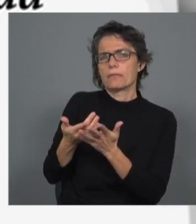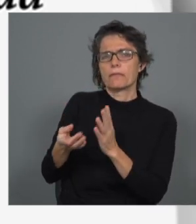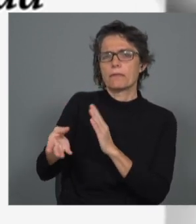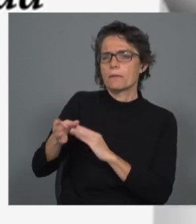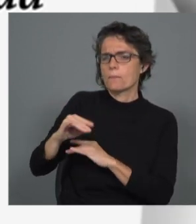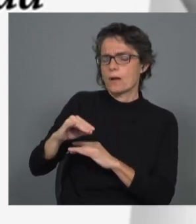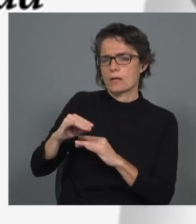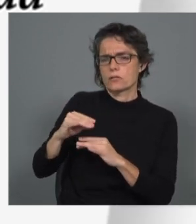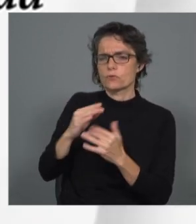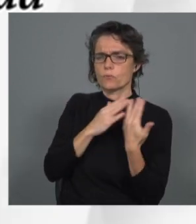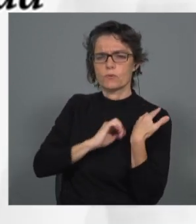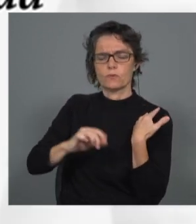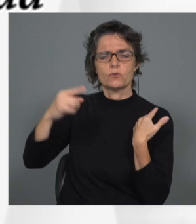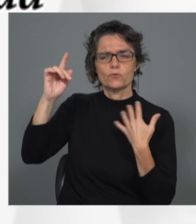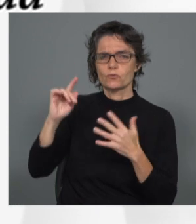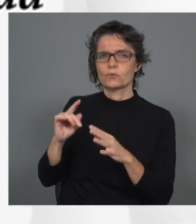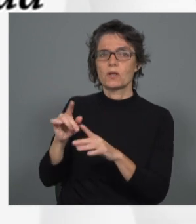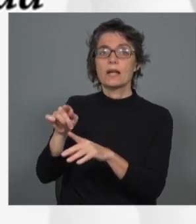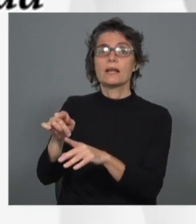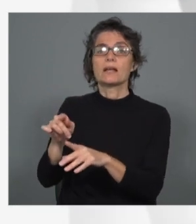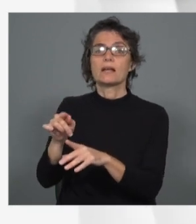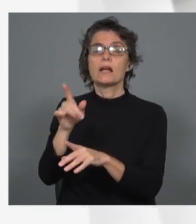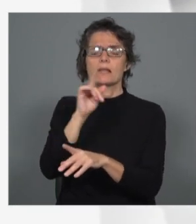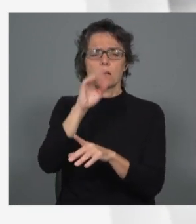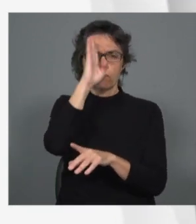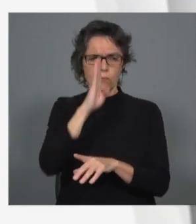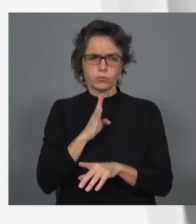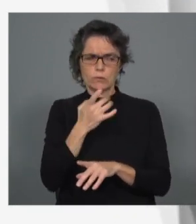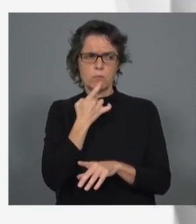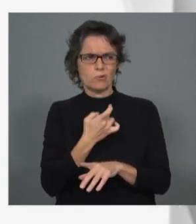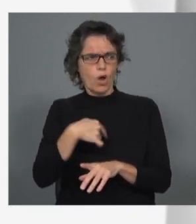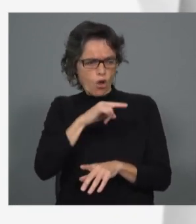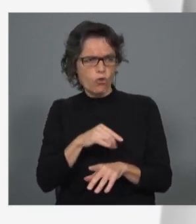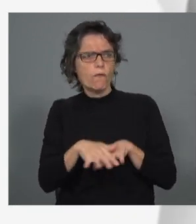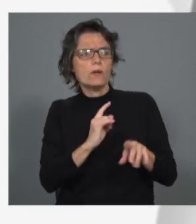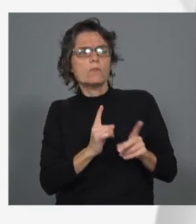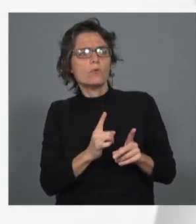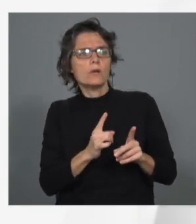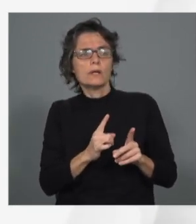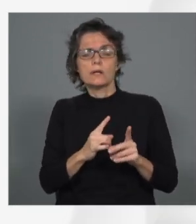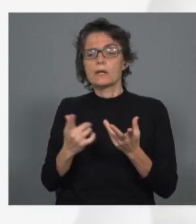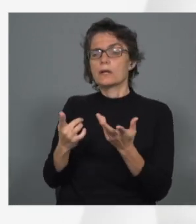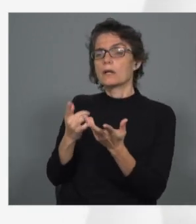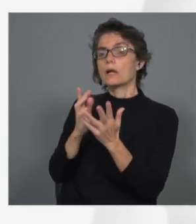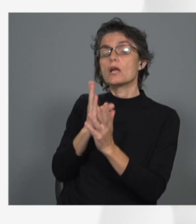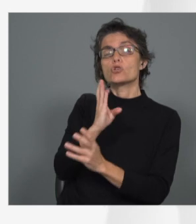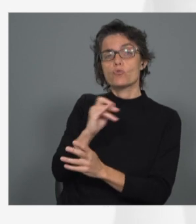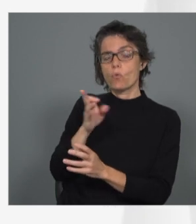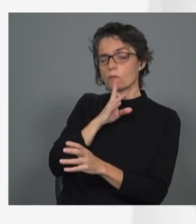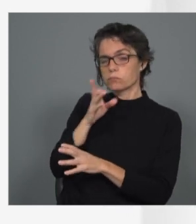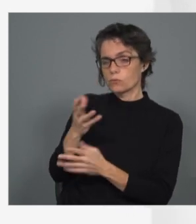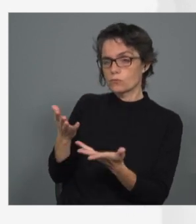prescrito. Perguntavam-lhe também os soldados: e nós, que devemos fazer? Ele